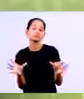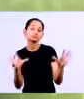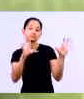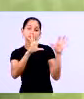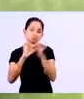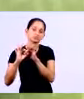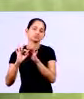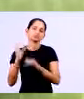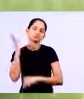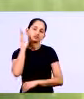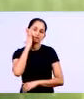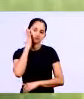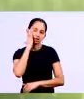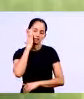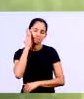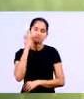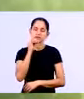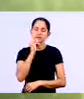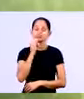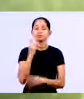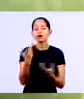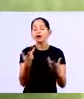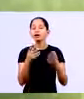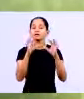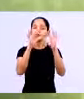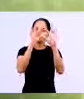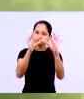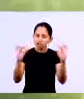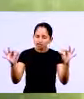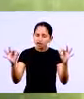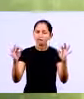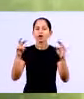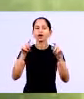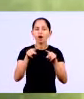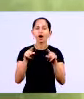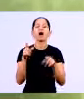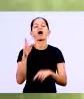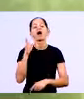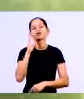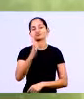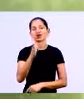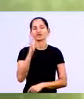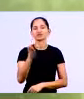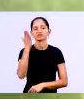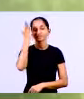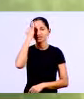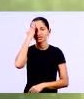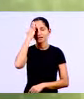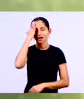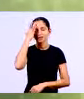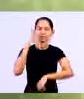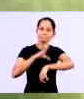a diferença. Pelo conjunto da expressão você percebe qual é a diferença. De pelo,